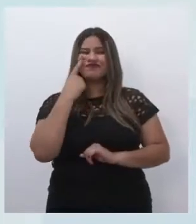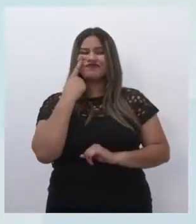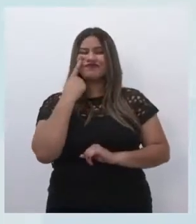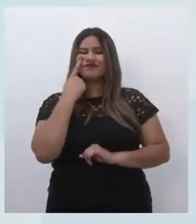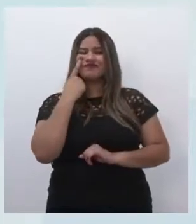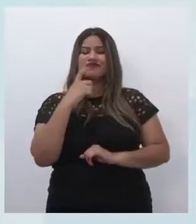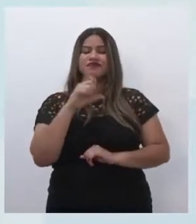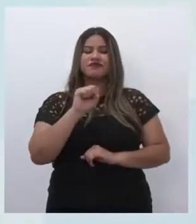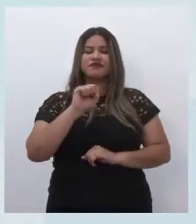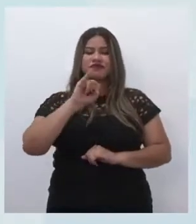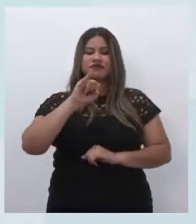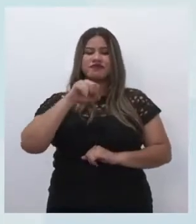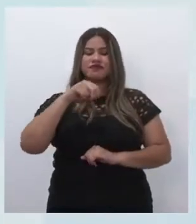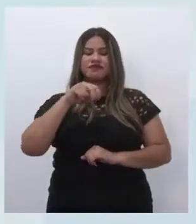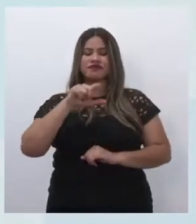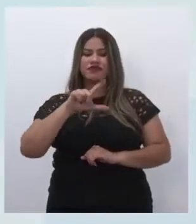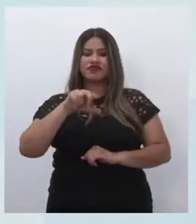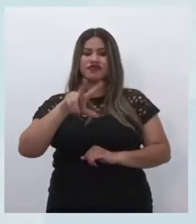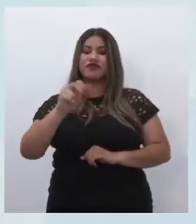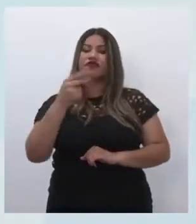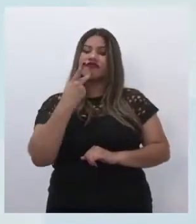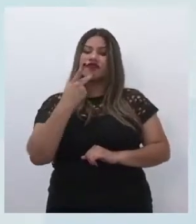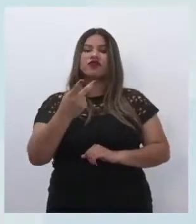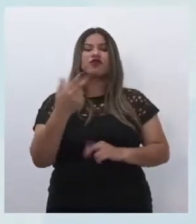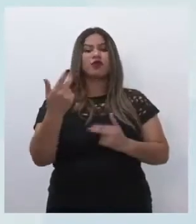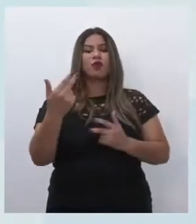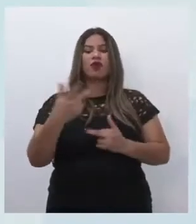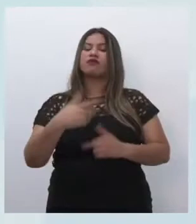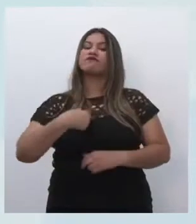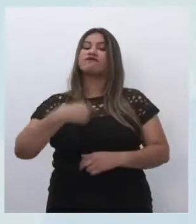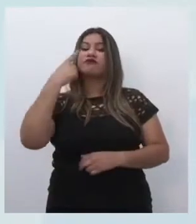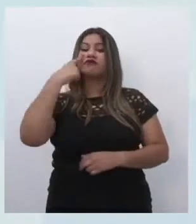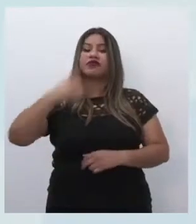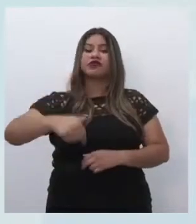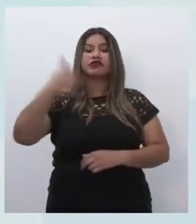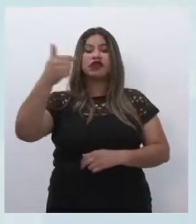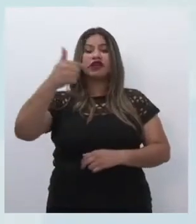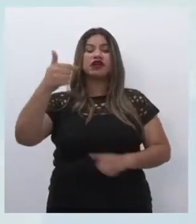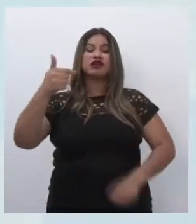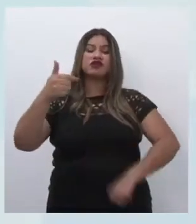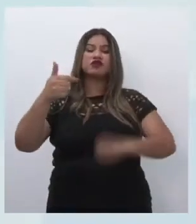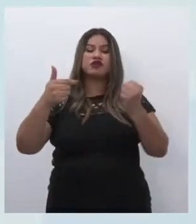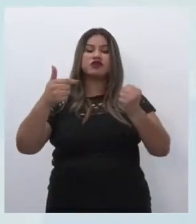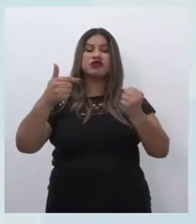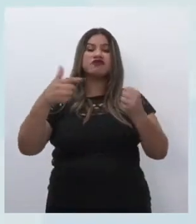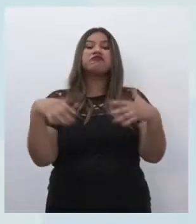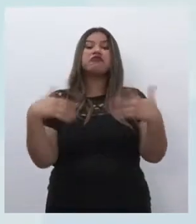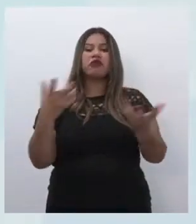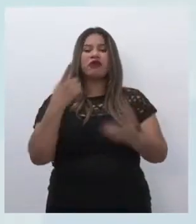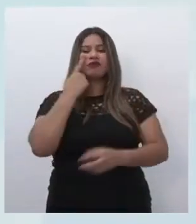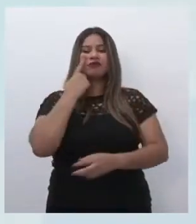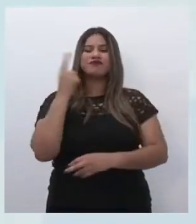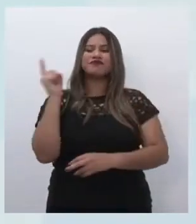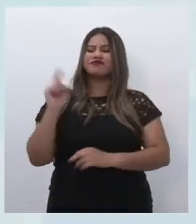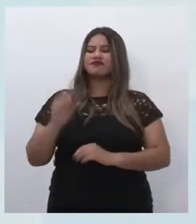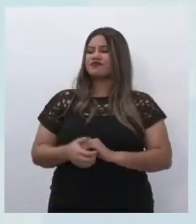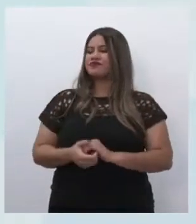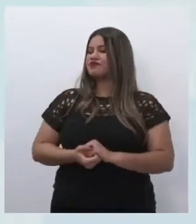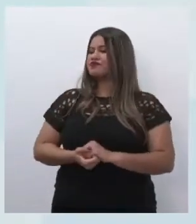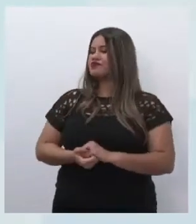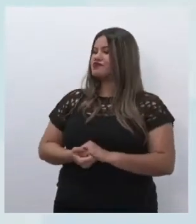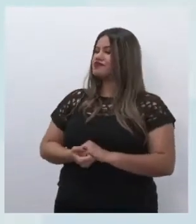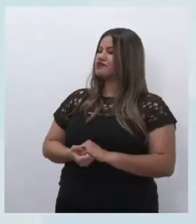Silvia também falou recuperar. Então, vamos conferir a sétima e a oitava palavra. Vamos lá?